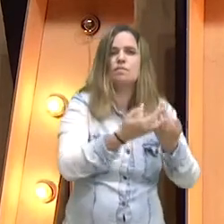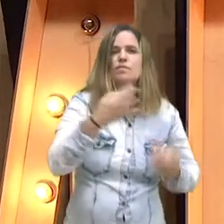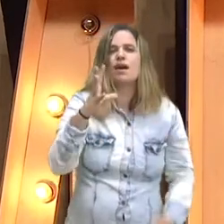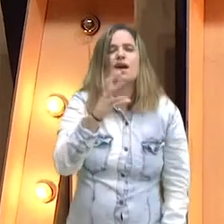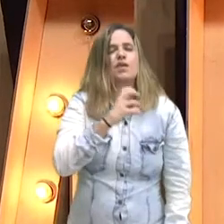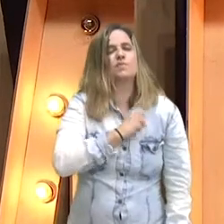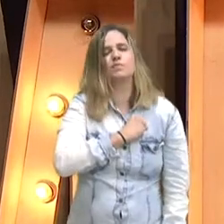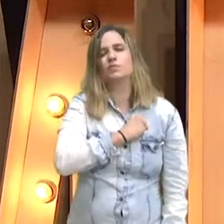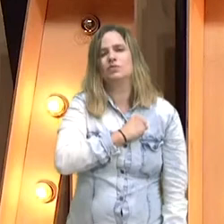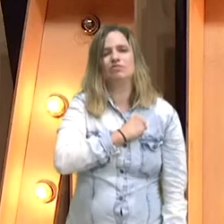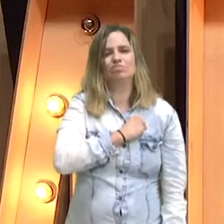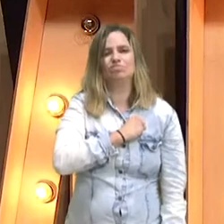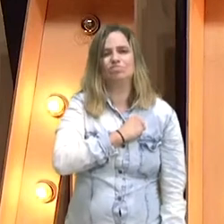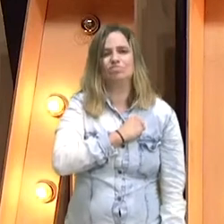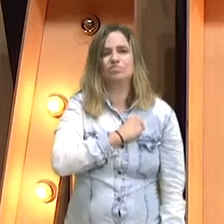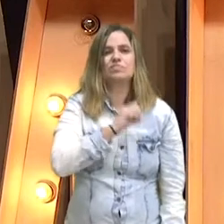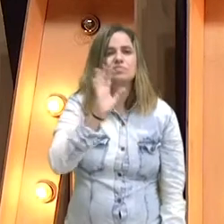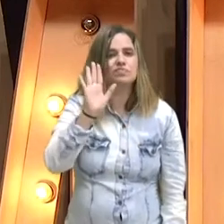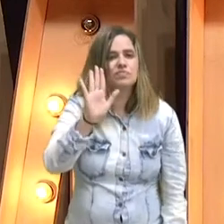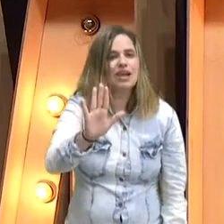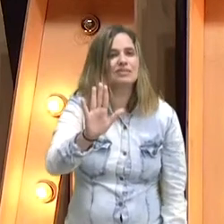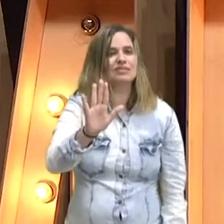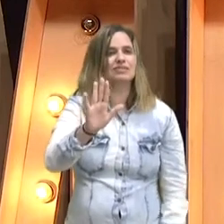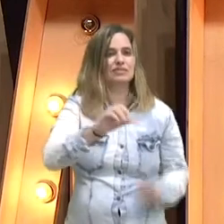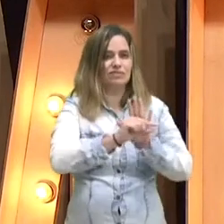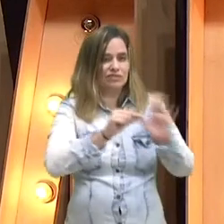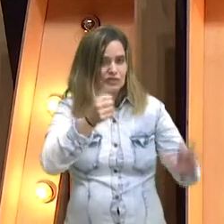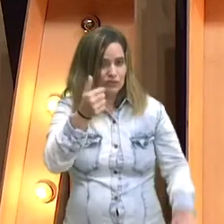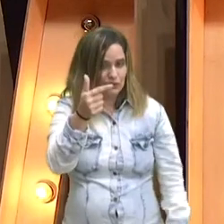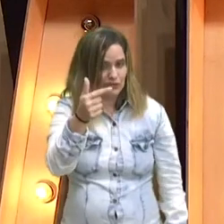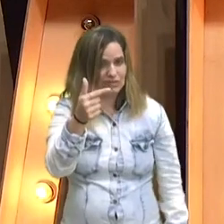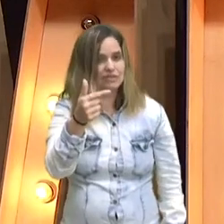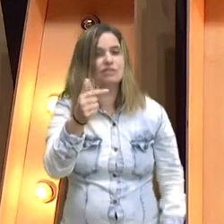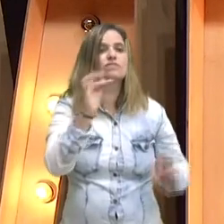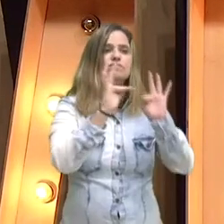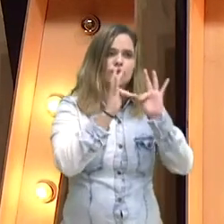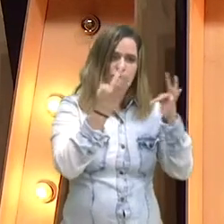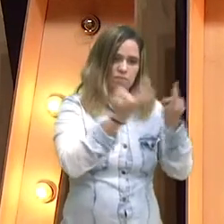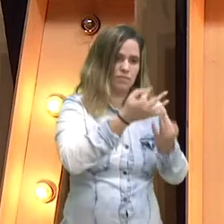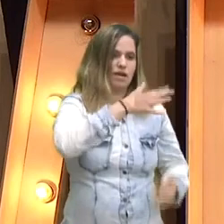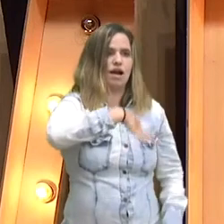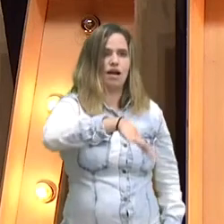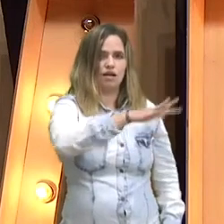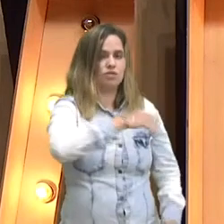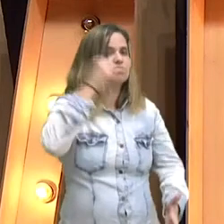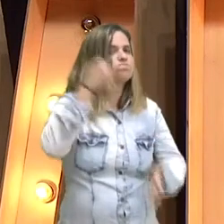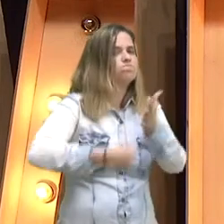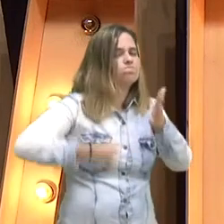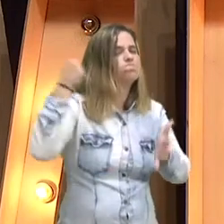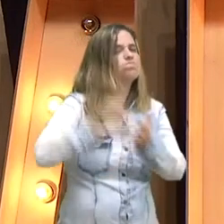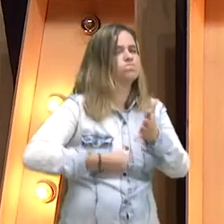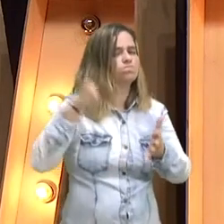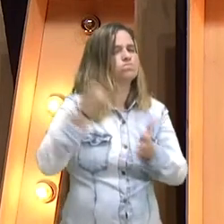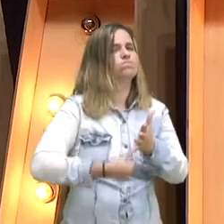a família também é um lugar de luta. Luta contra todo mundo que atrapalha o nosso afeto. Eu quero